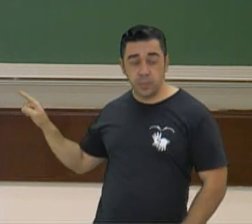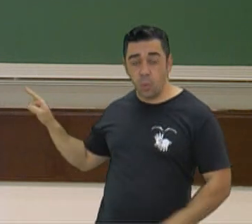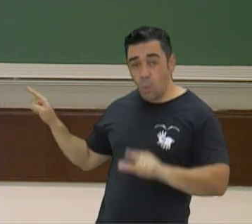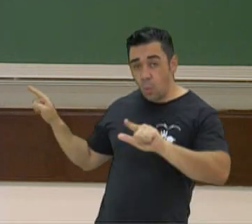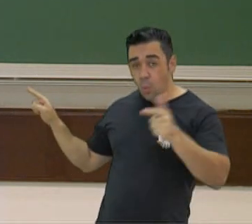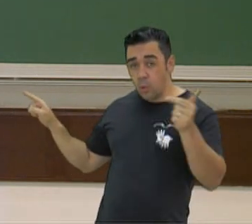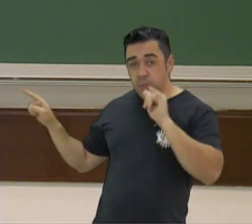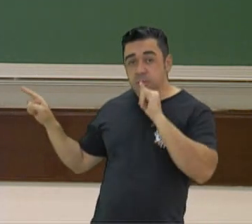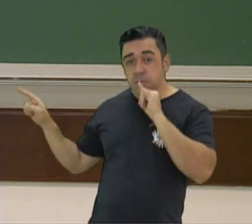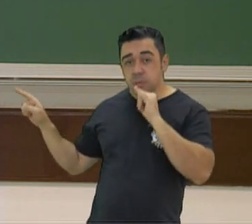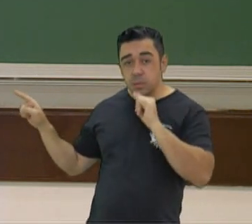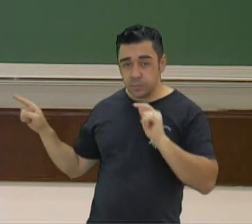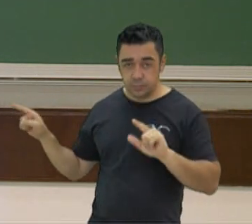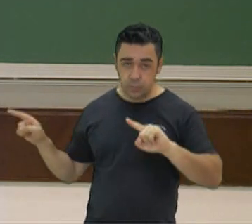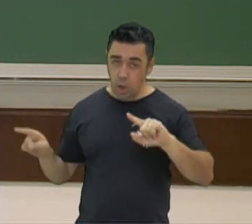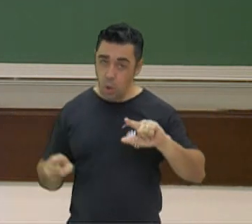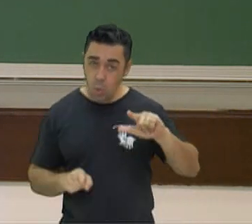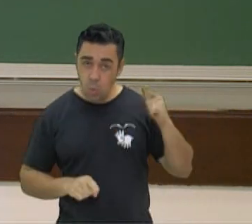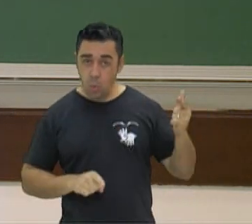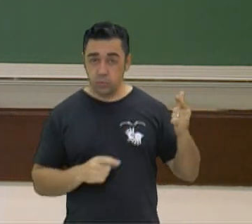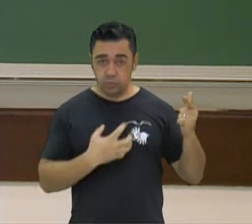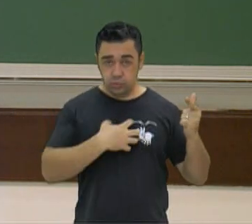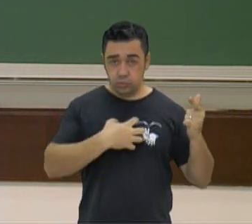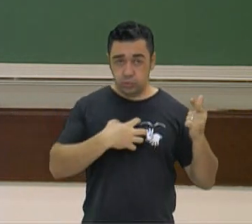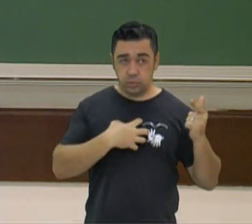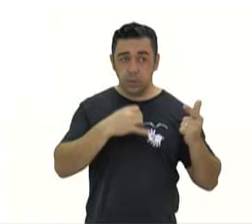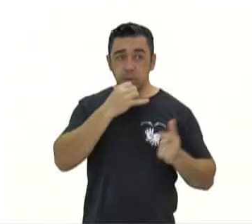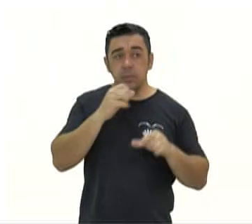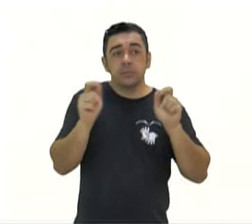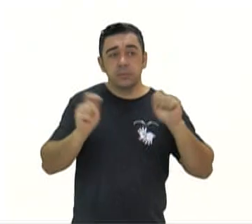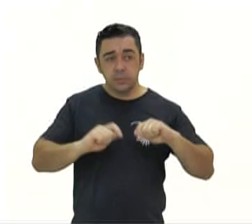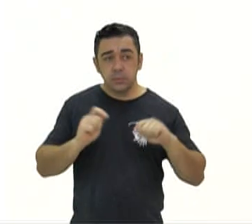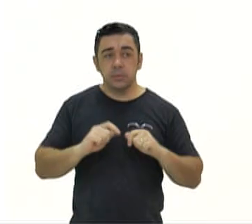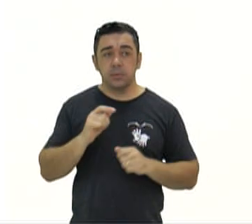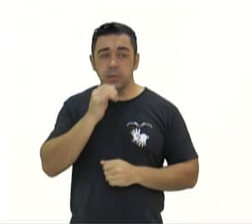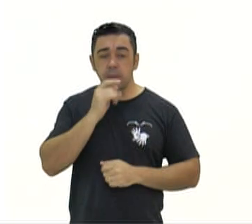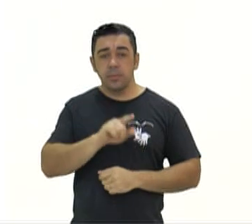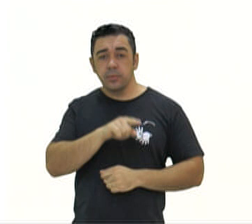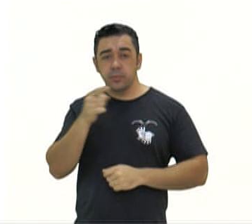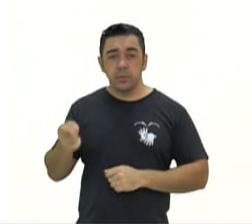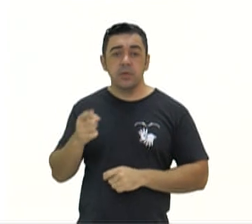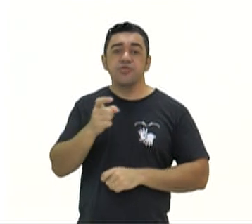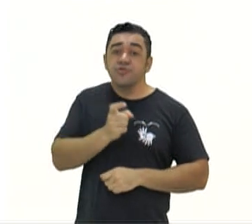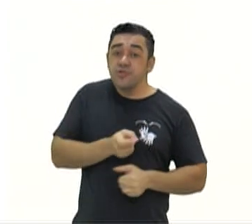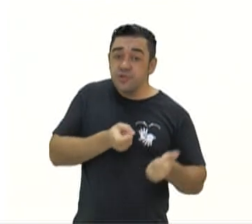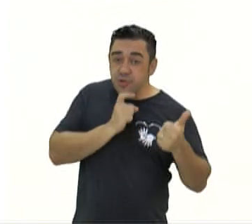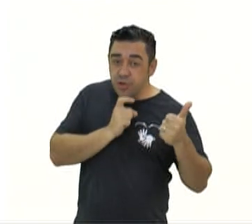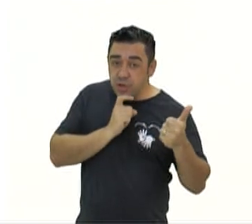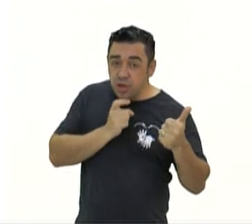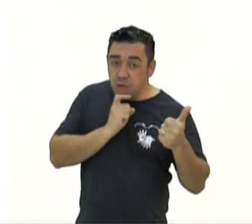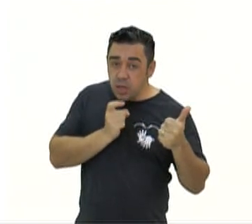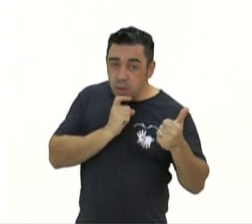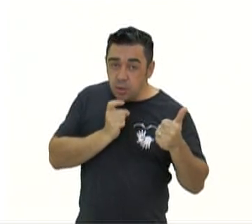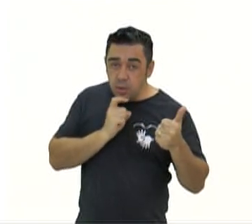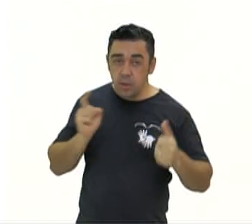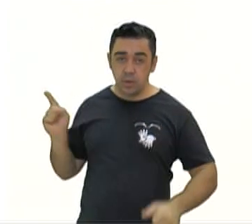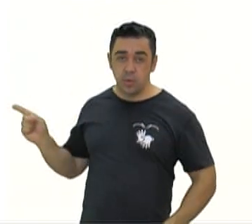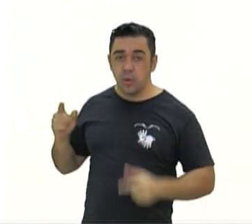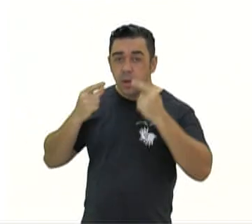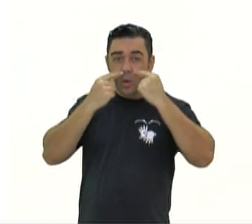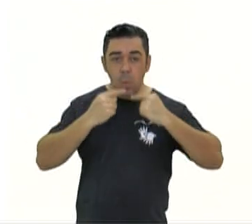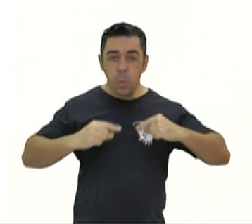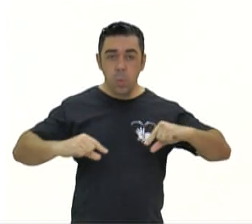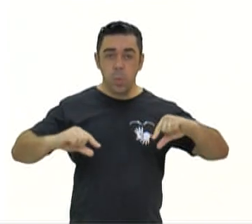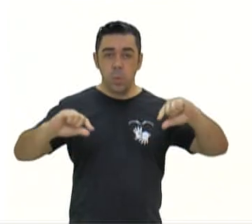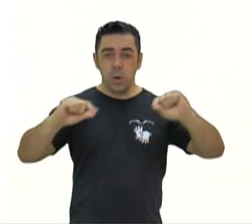de fóssil, que daí é um outro tipo de formação, né? Também pode ser em âmbar e no gelo. No caso aqui o mamute, que ficou bem famoso,